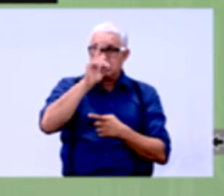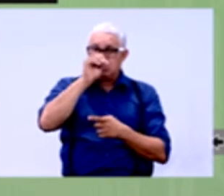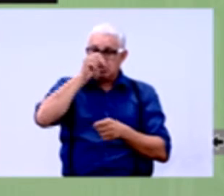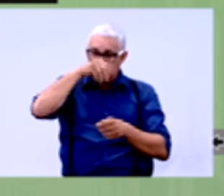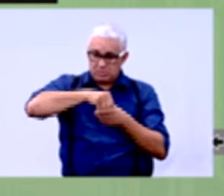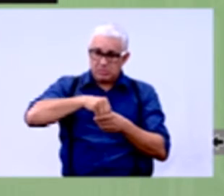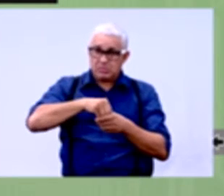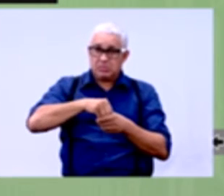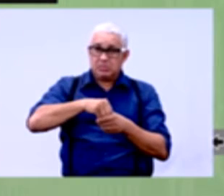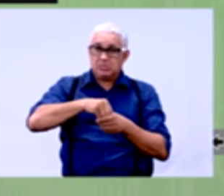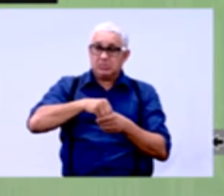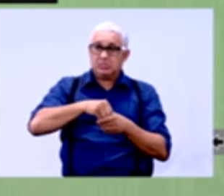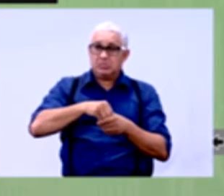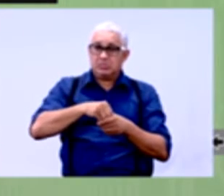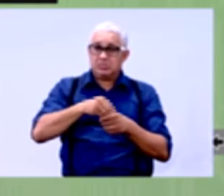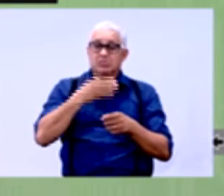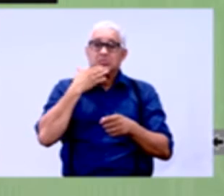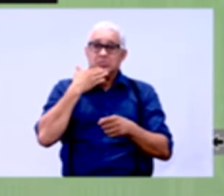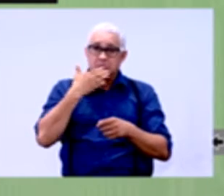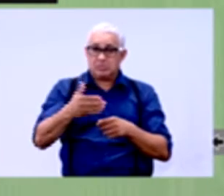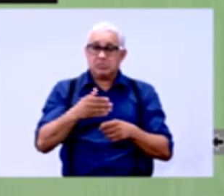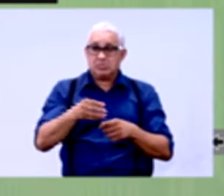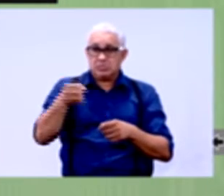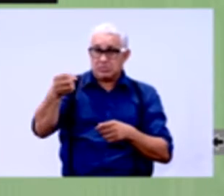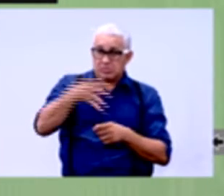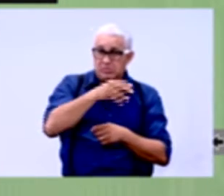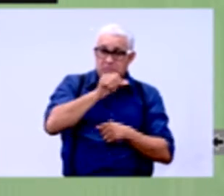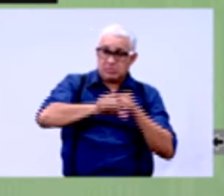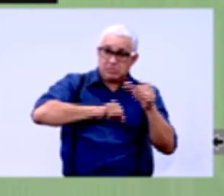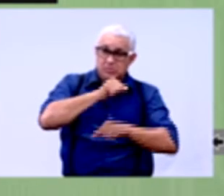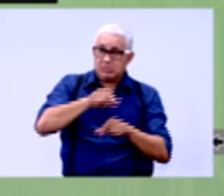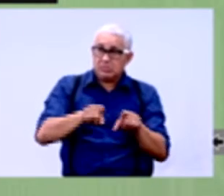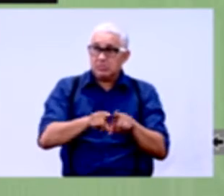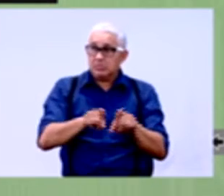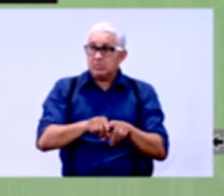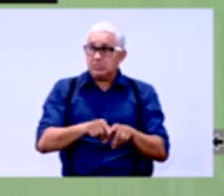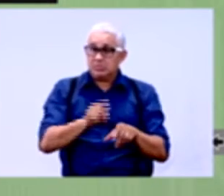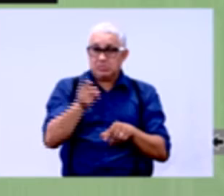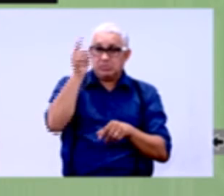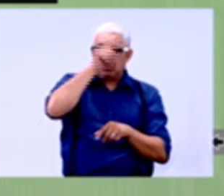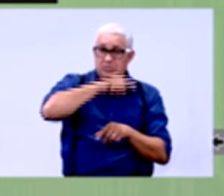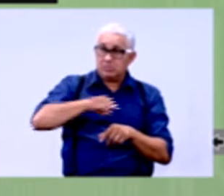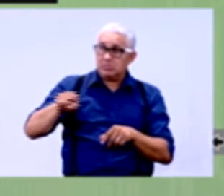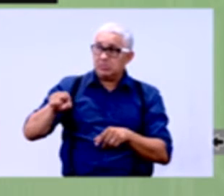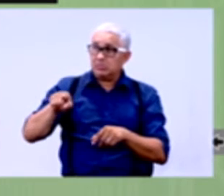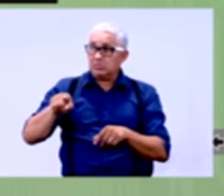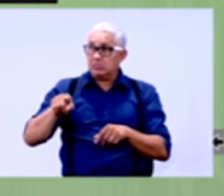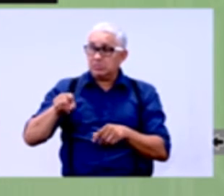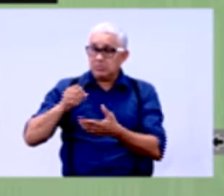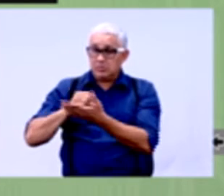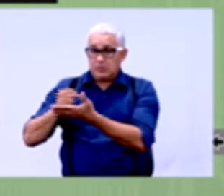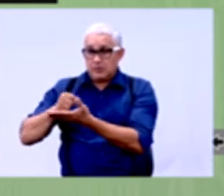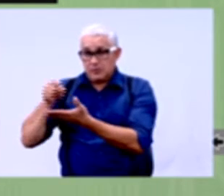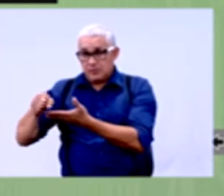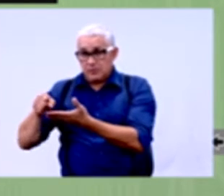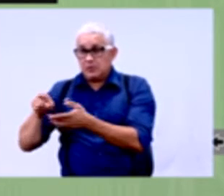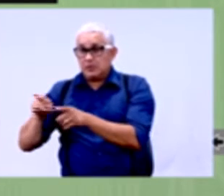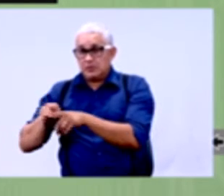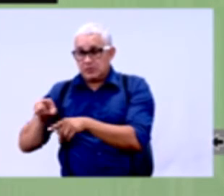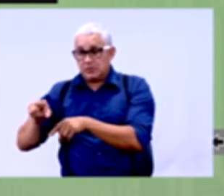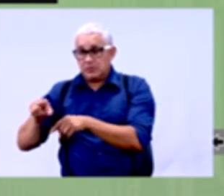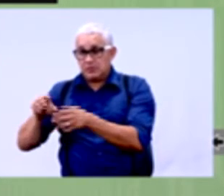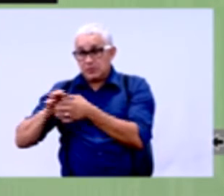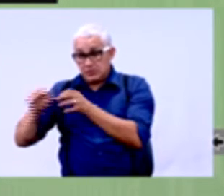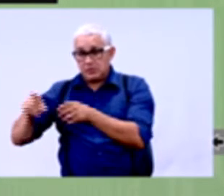graficamente, pede atualizações ao modelo, envia estímulos do usuário ao controlador e permite que o controlador selecione a